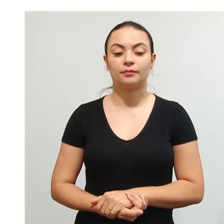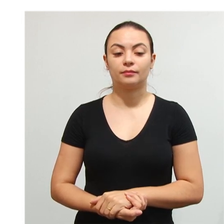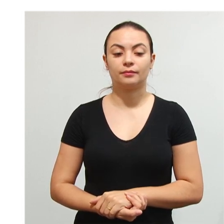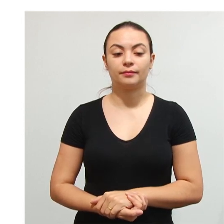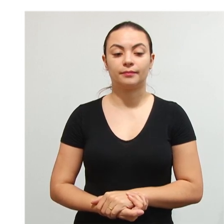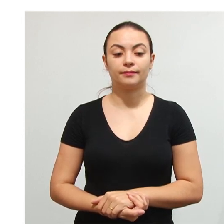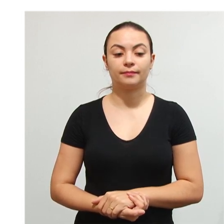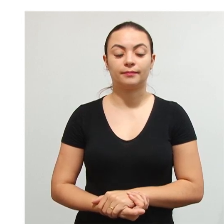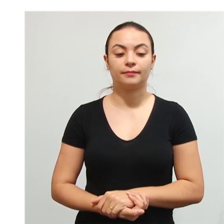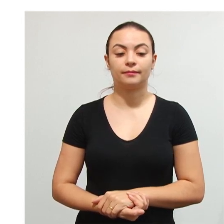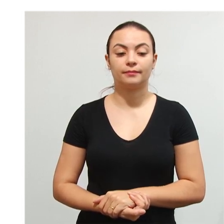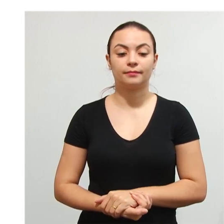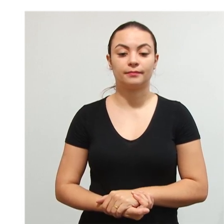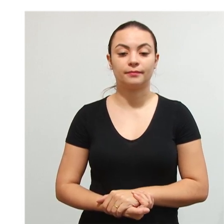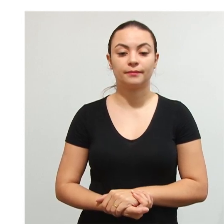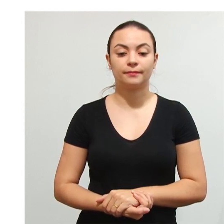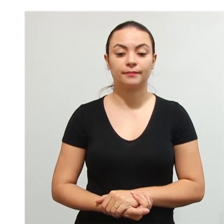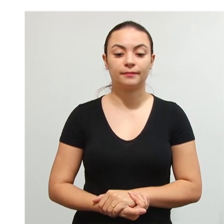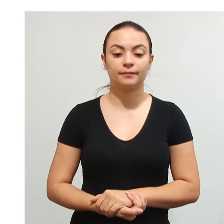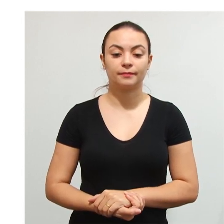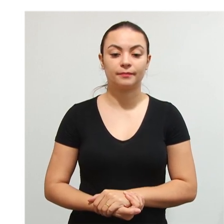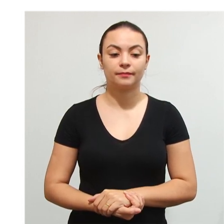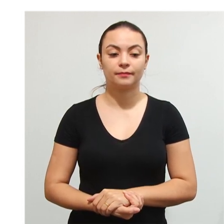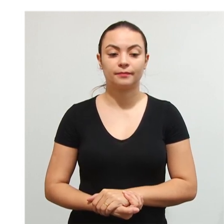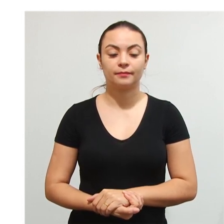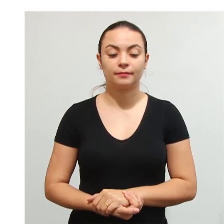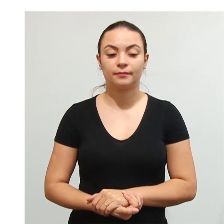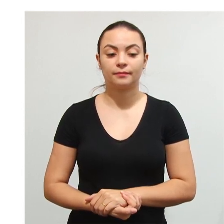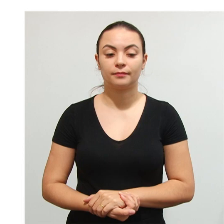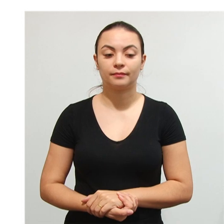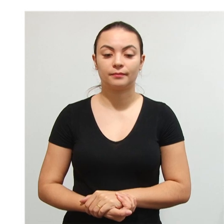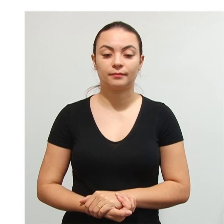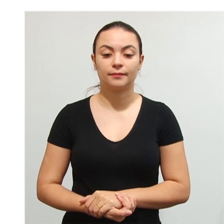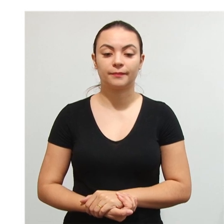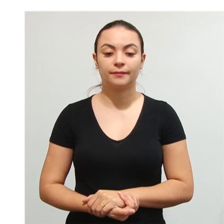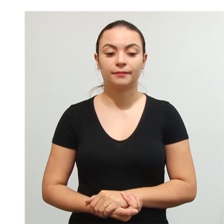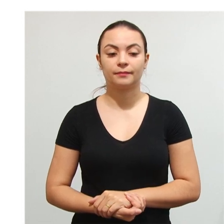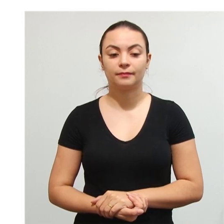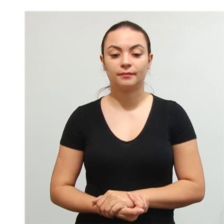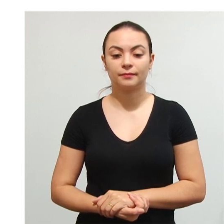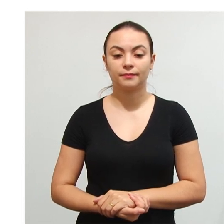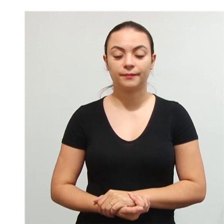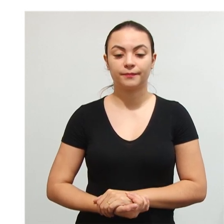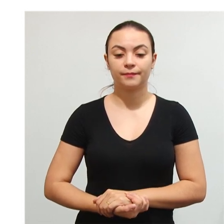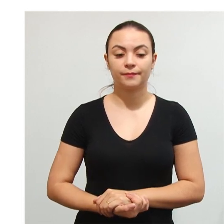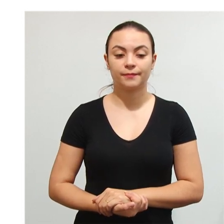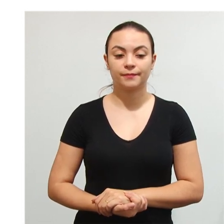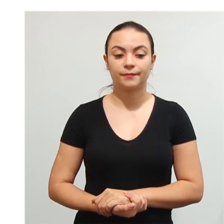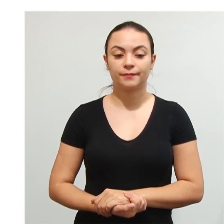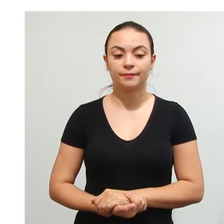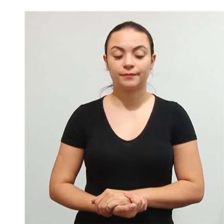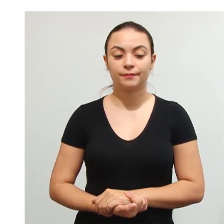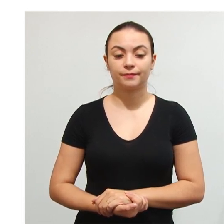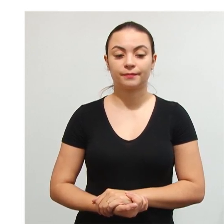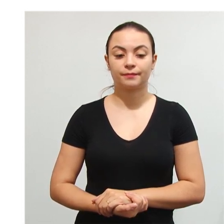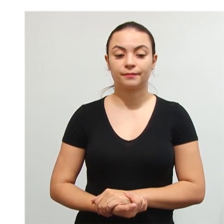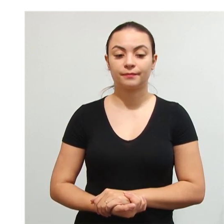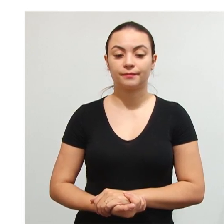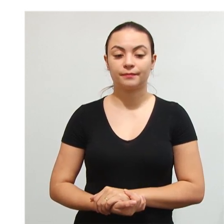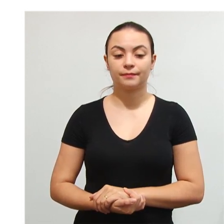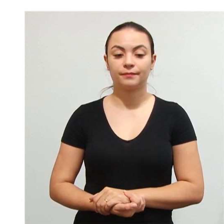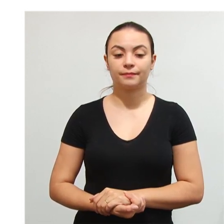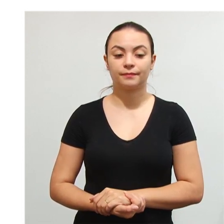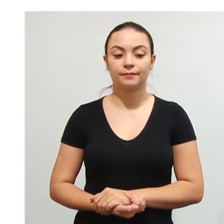elevado a 12 porque eu tenho que capitalizar dois por ao mês 12 vezes para chegar na taxa anual e subtrair